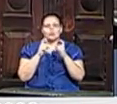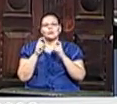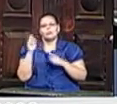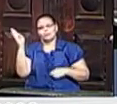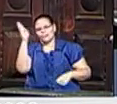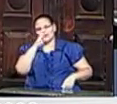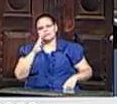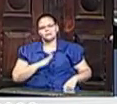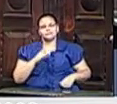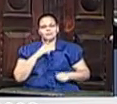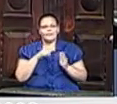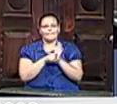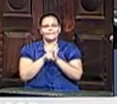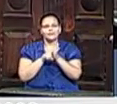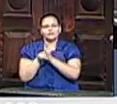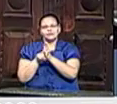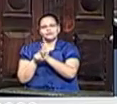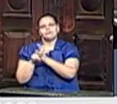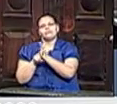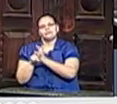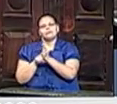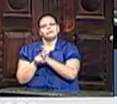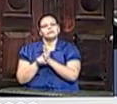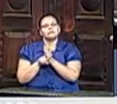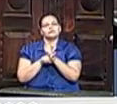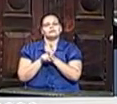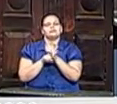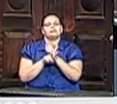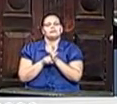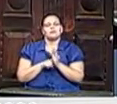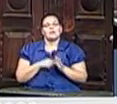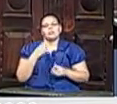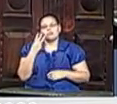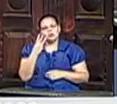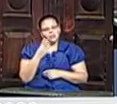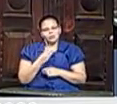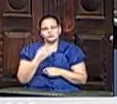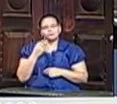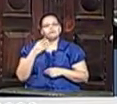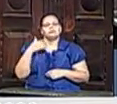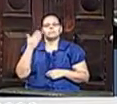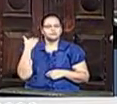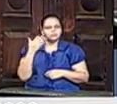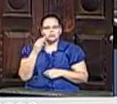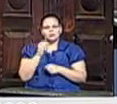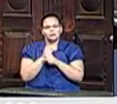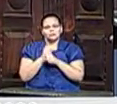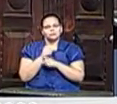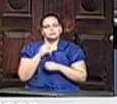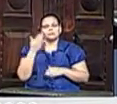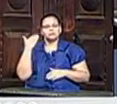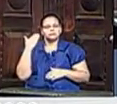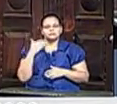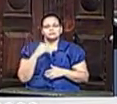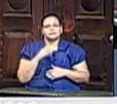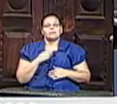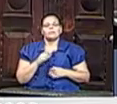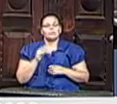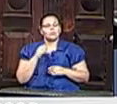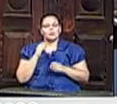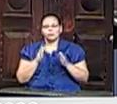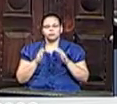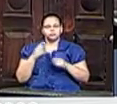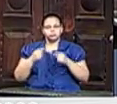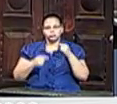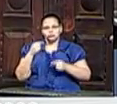Brasil, temos pesquisas realizadas há 3, 4 décadas sobre o ensino médio. Eu acho que, em primeiro lugar, qualquer política